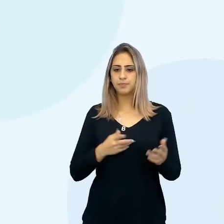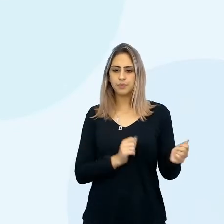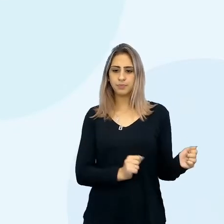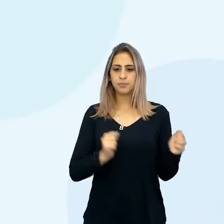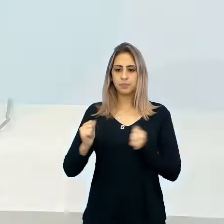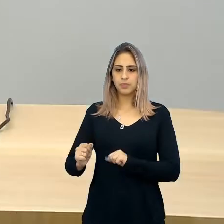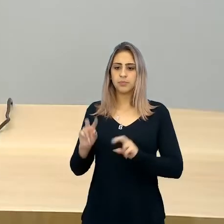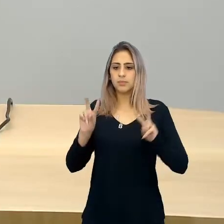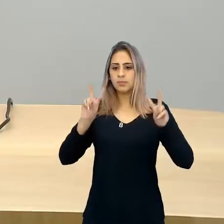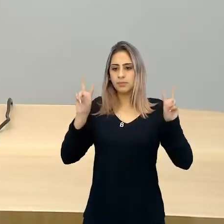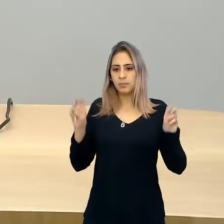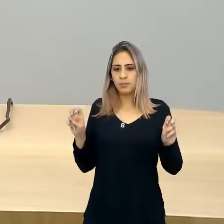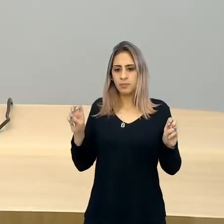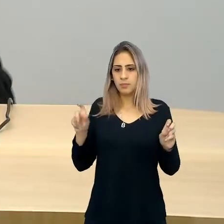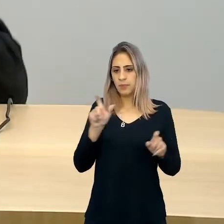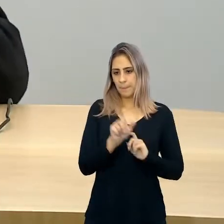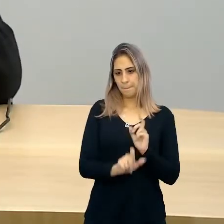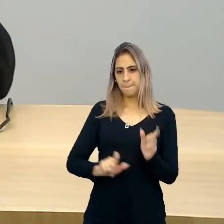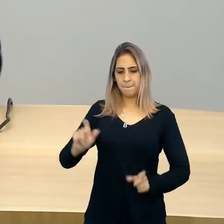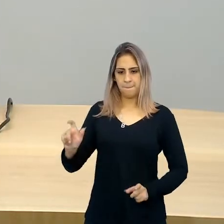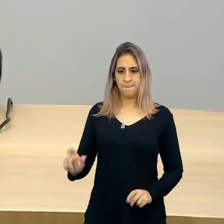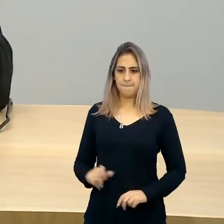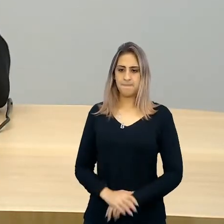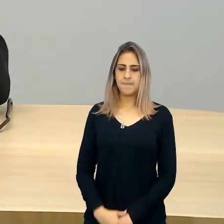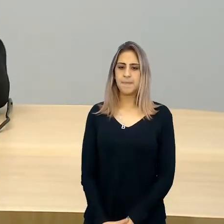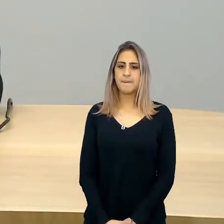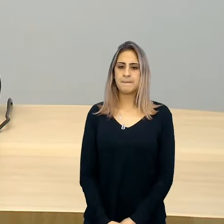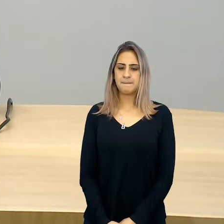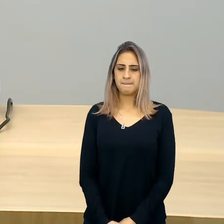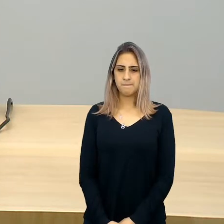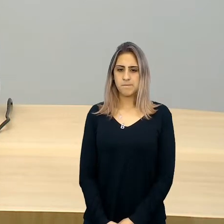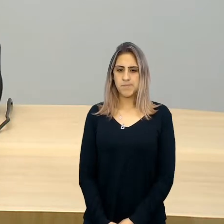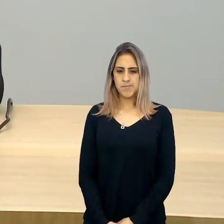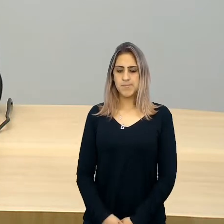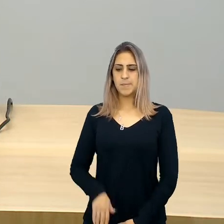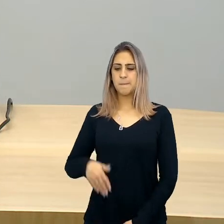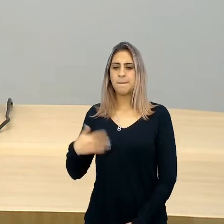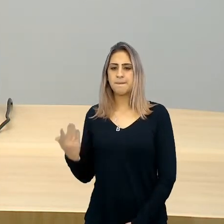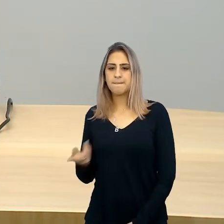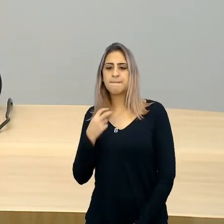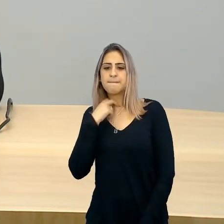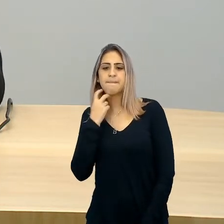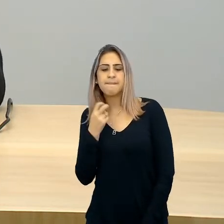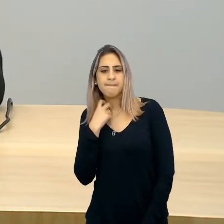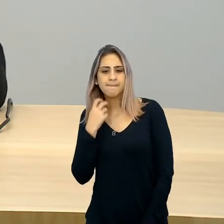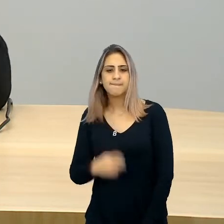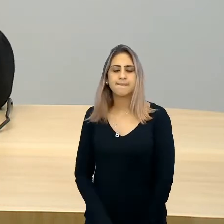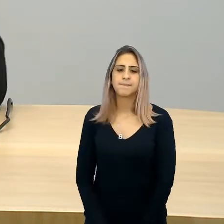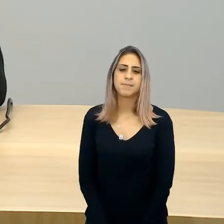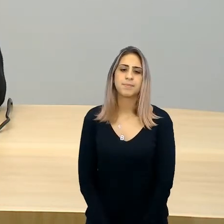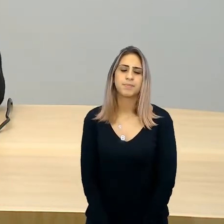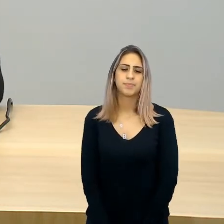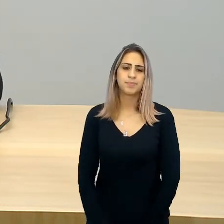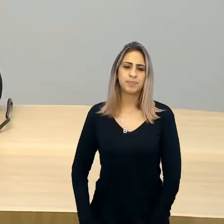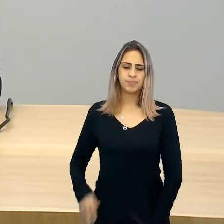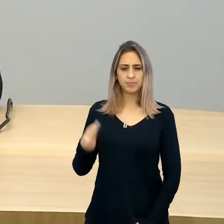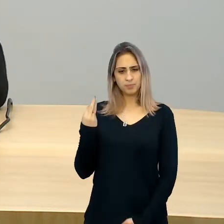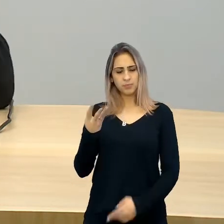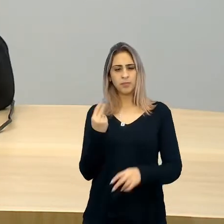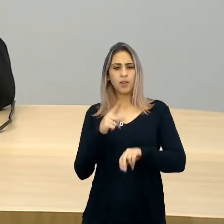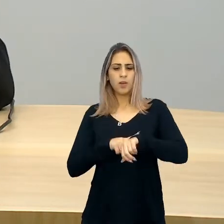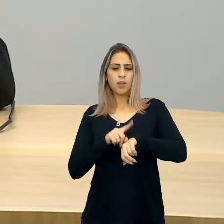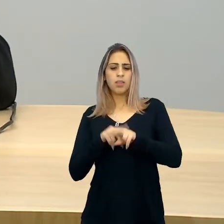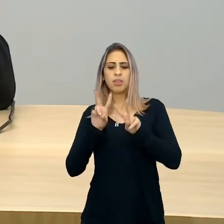poder sobre o indivíduo, né? Então, a Zuboff, pessoal, ela se dedica muito ao tema